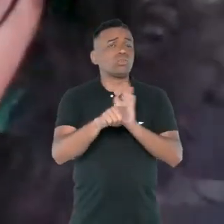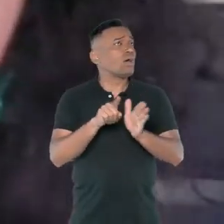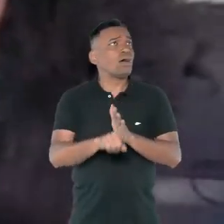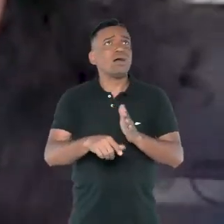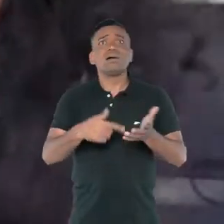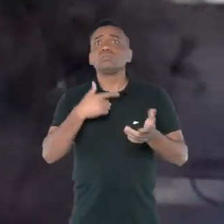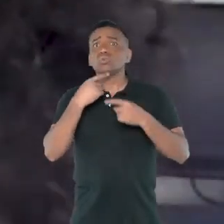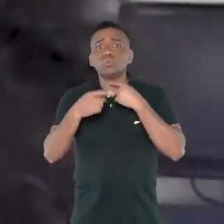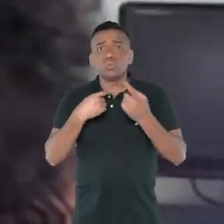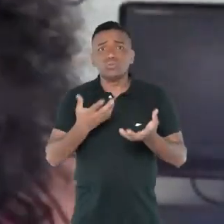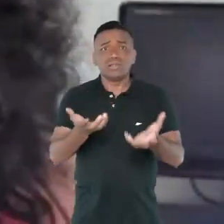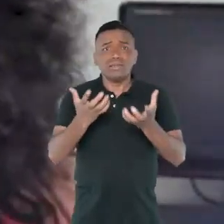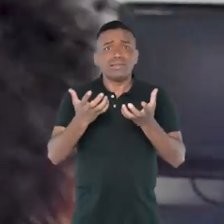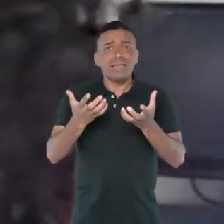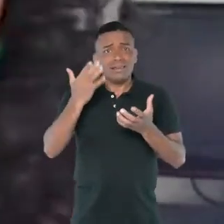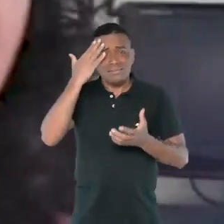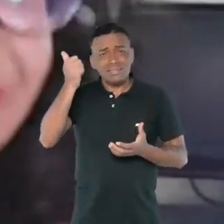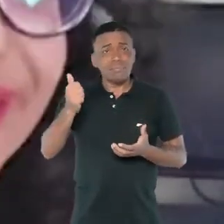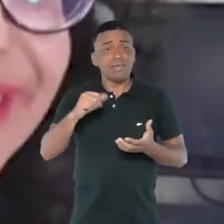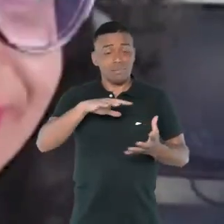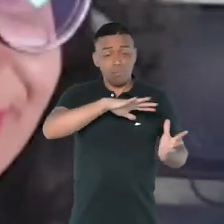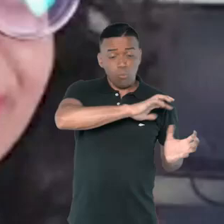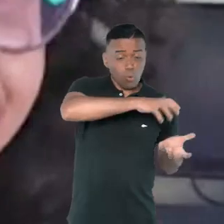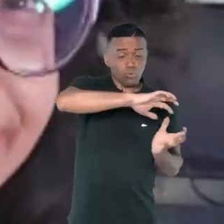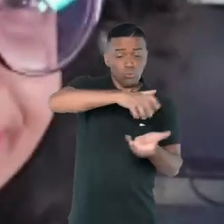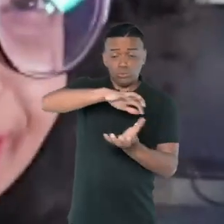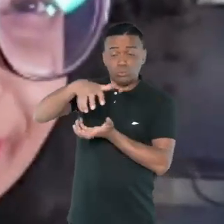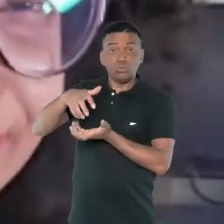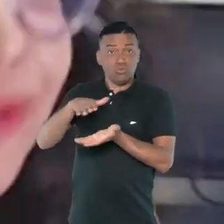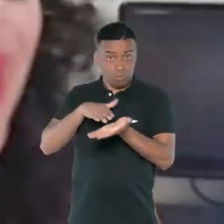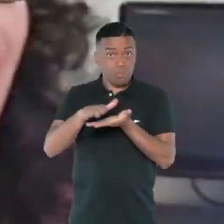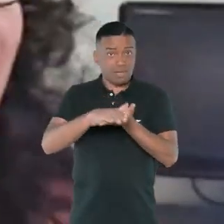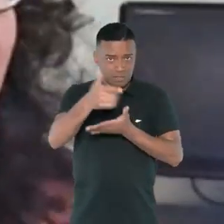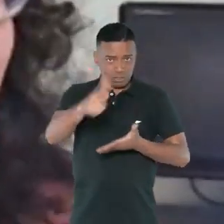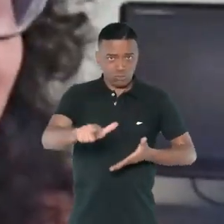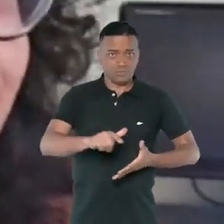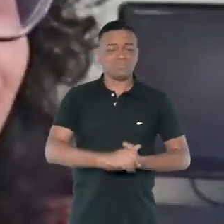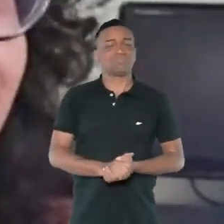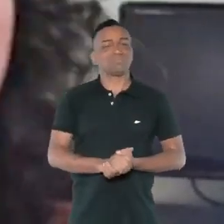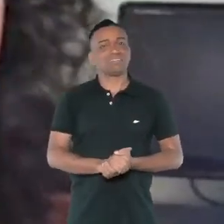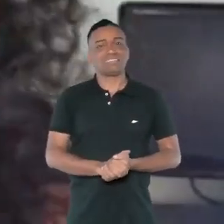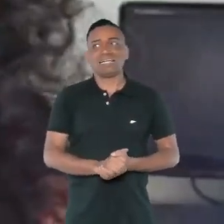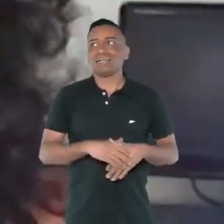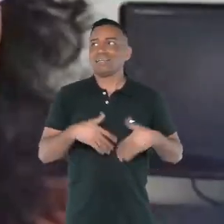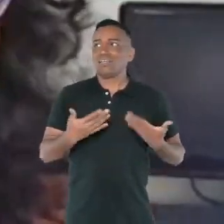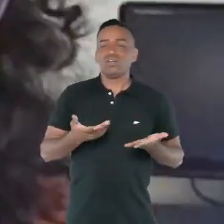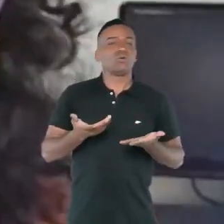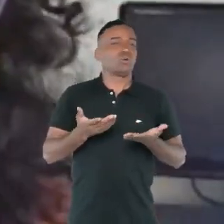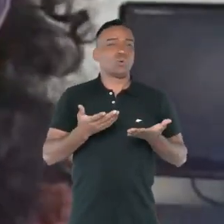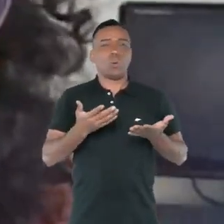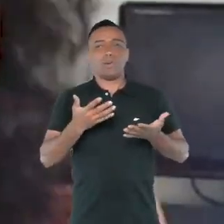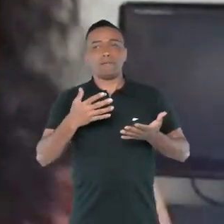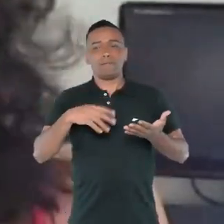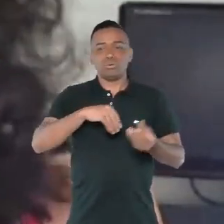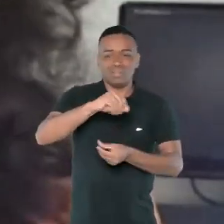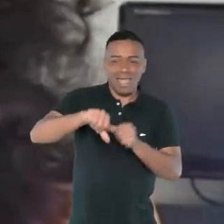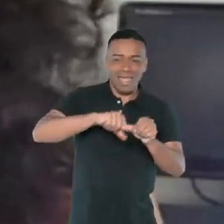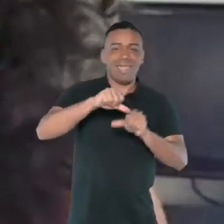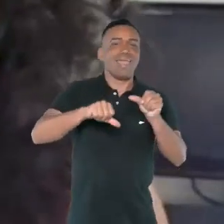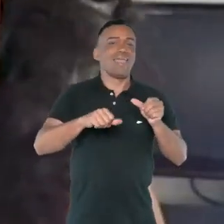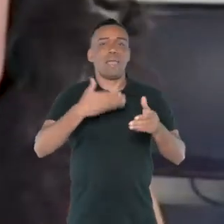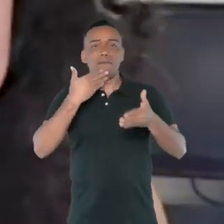falaram, Lavínia, você tem uma trilogia, tá todo mundo perguntando dessa trilogia, todo mundo quer em Três Mundos, vamos publicar de novo? E